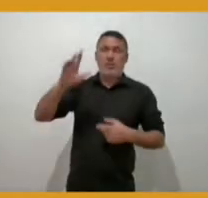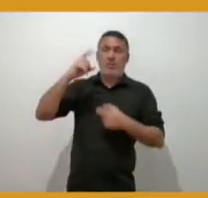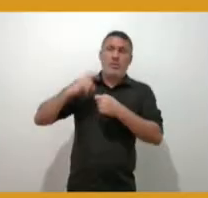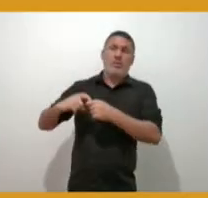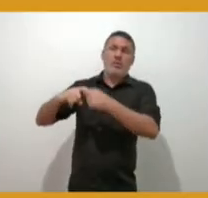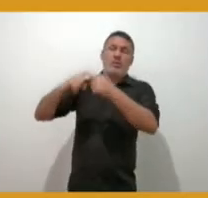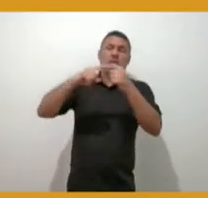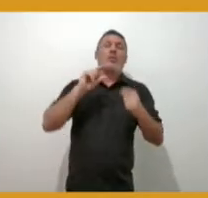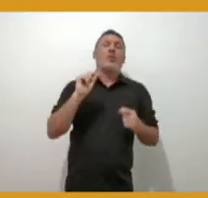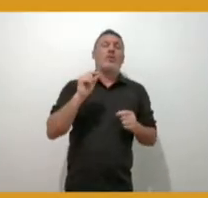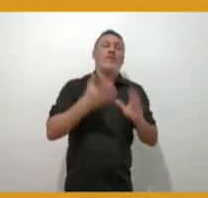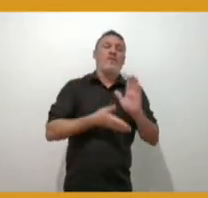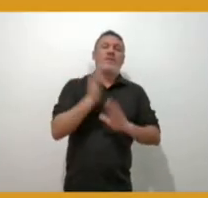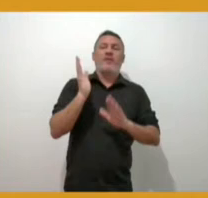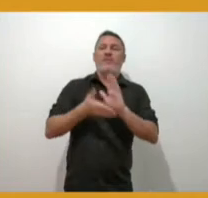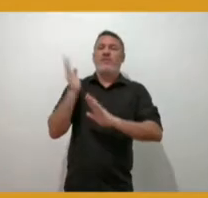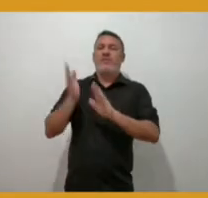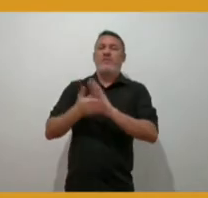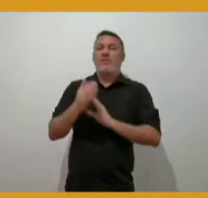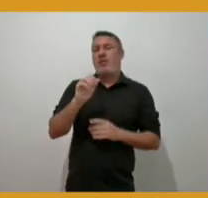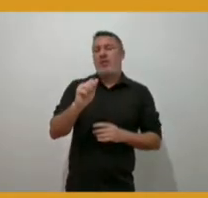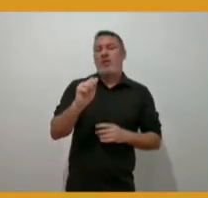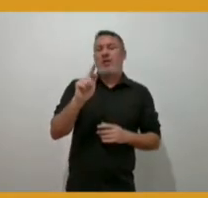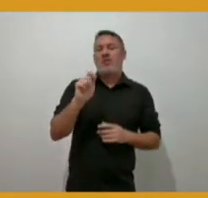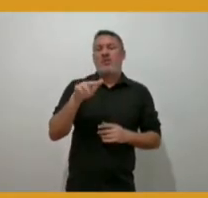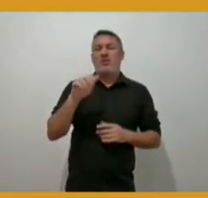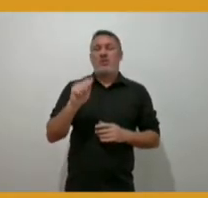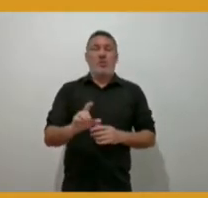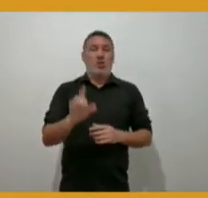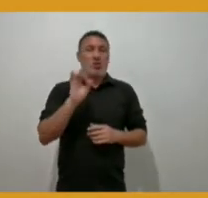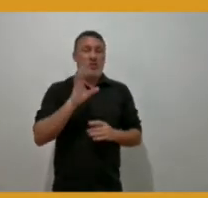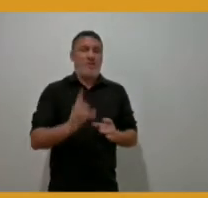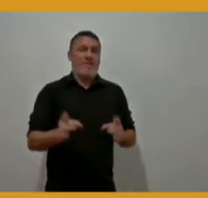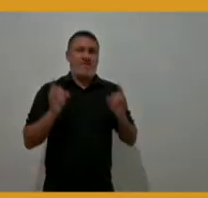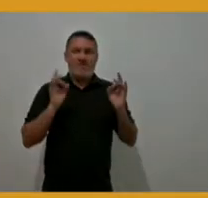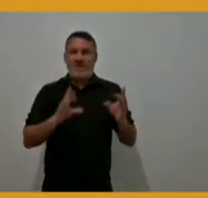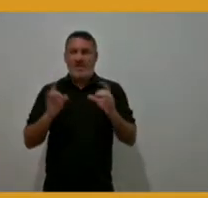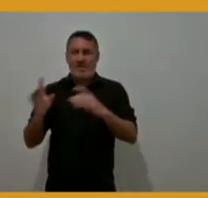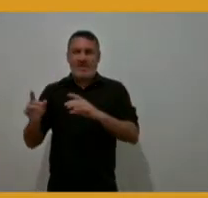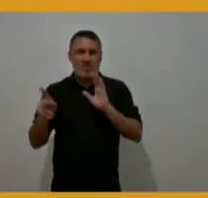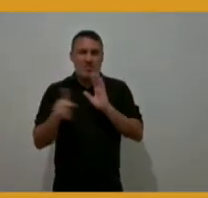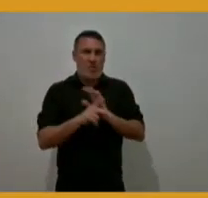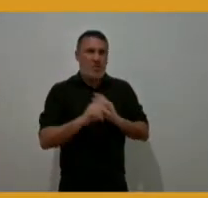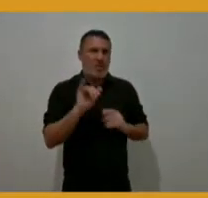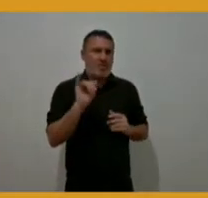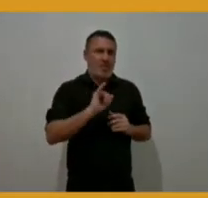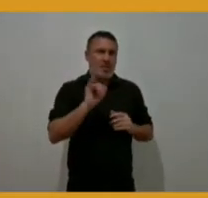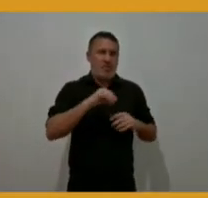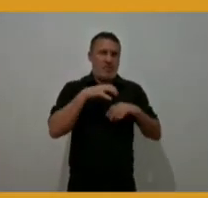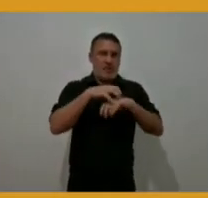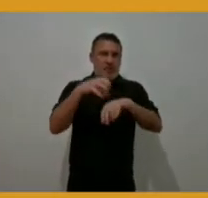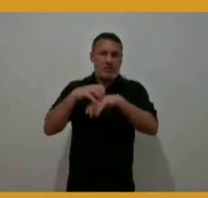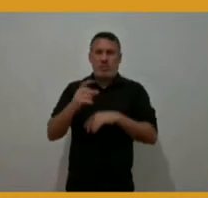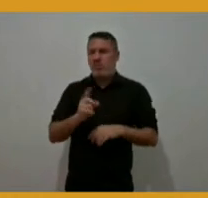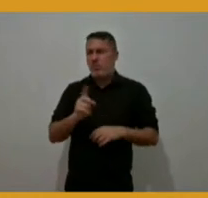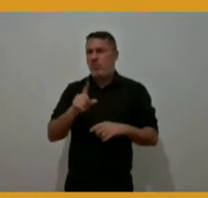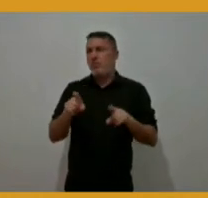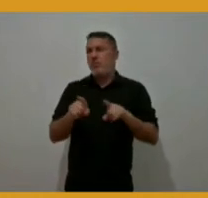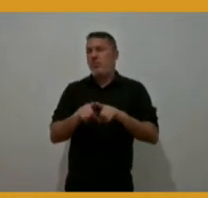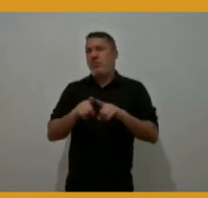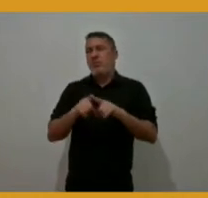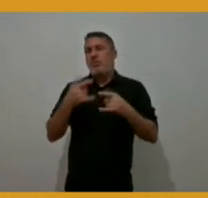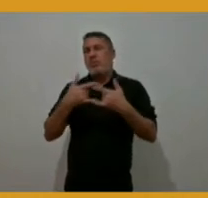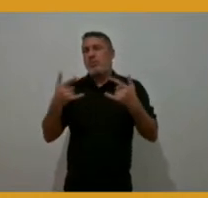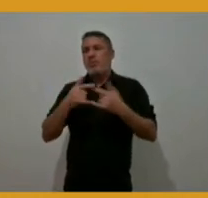que promovia não apenas a venda de passagens da frota Itapemirim, mas também as passagens aéreas e pacotes